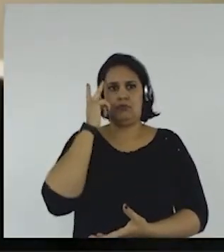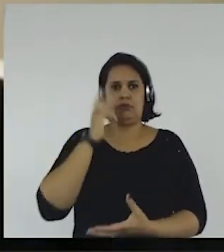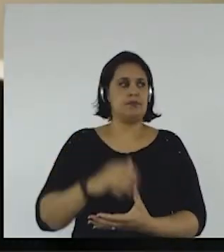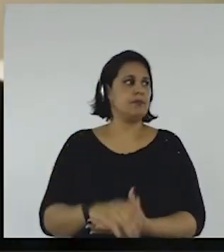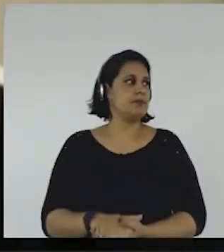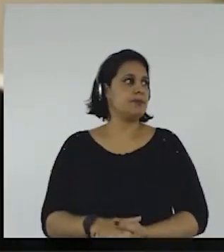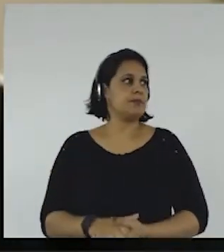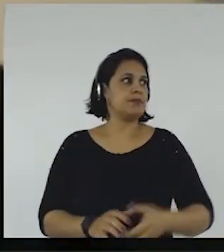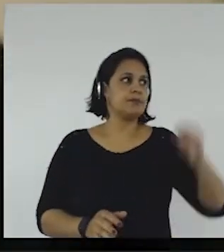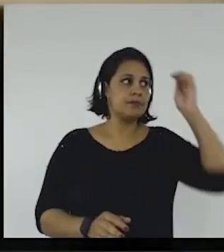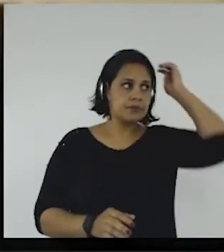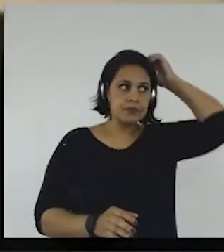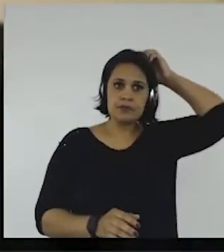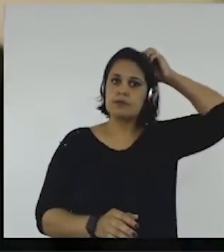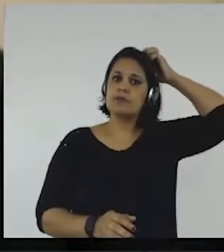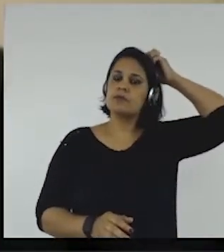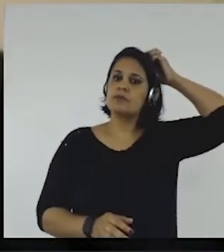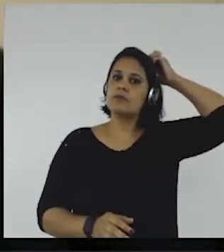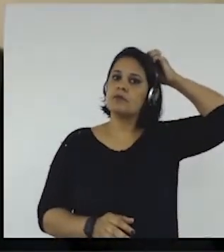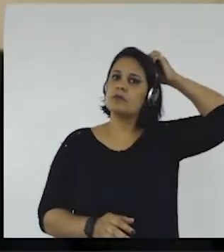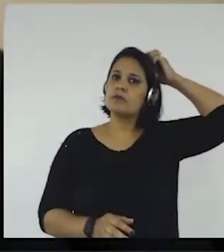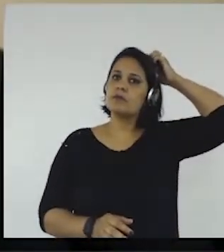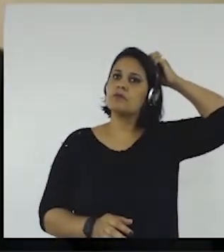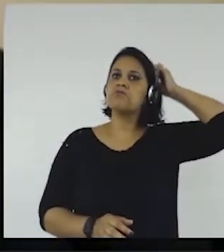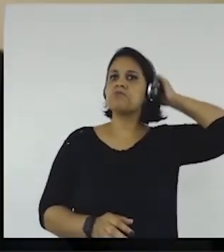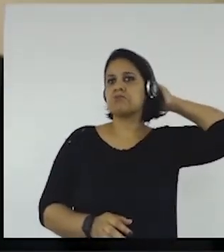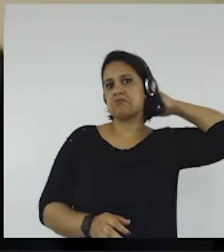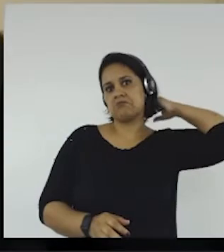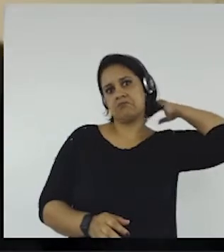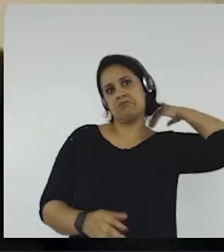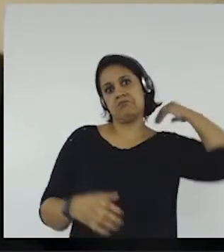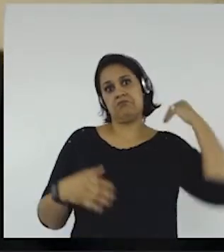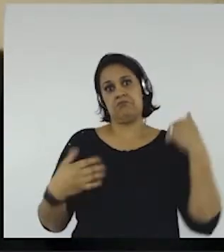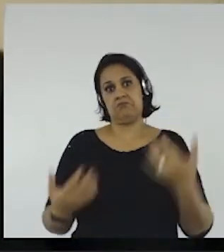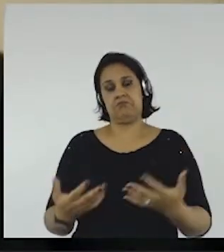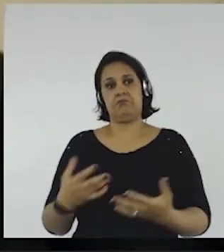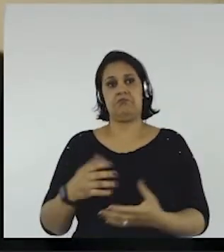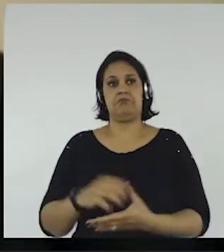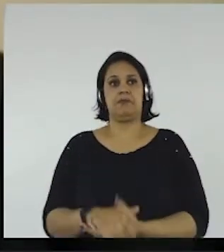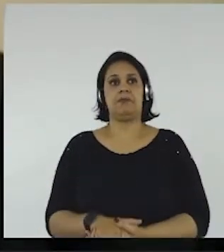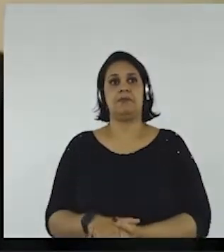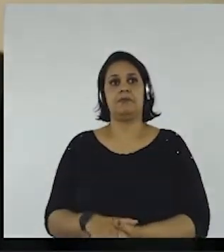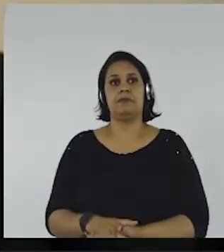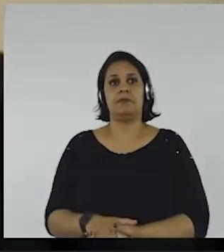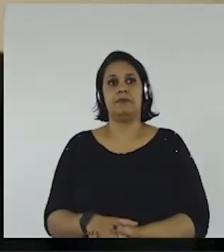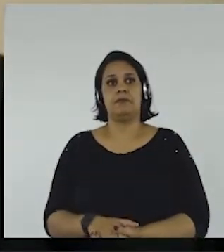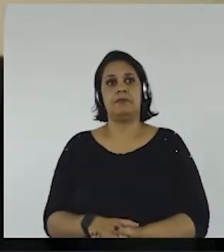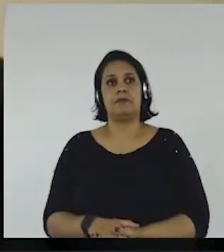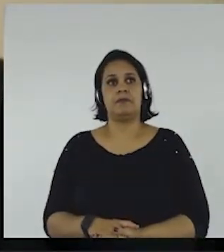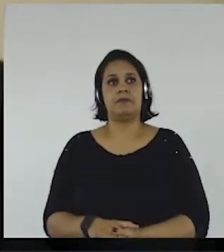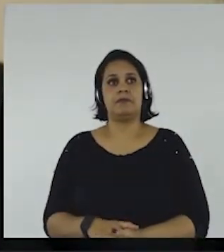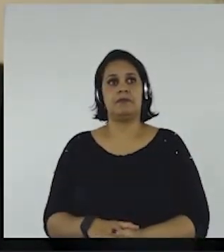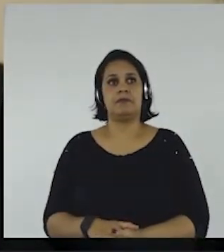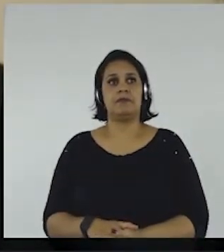conhecimento, de um vácuo de teorização, um vácuo teórico.